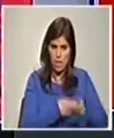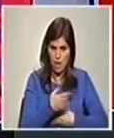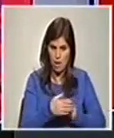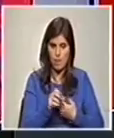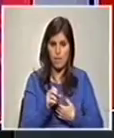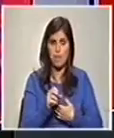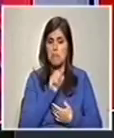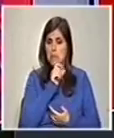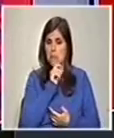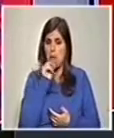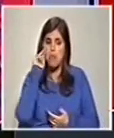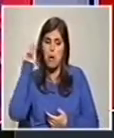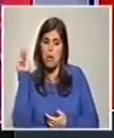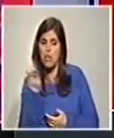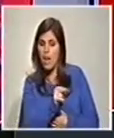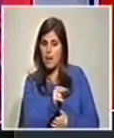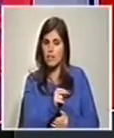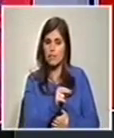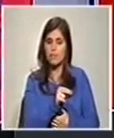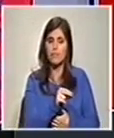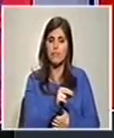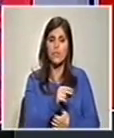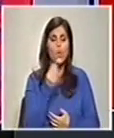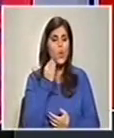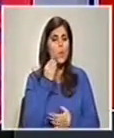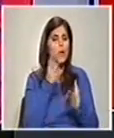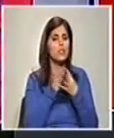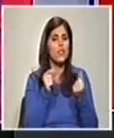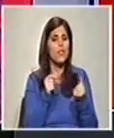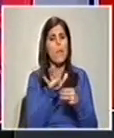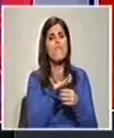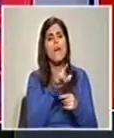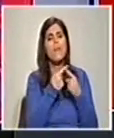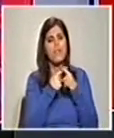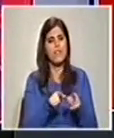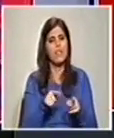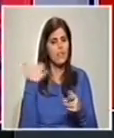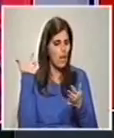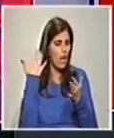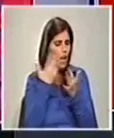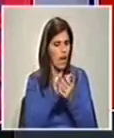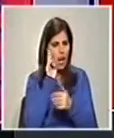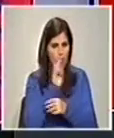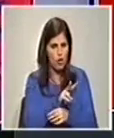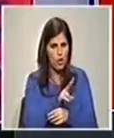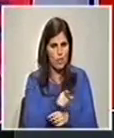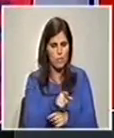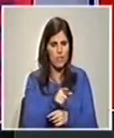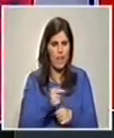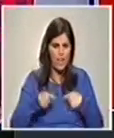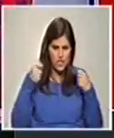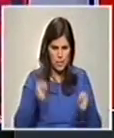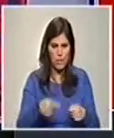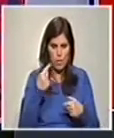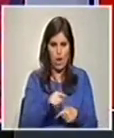ponto é possível nós olharmos para as soluções de uma forma diferente daquela que olhámos durante anos e anos e anos? Aí estamos também a investir, aí há